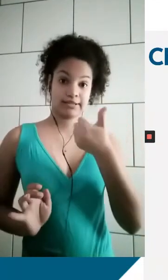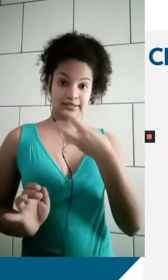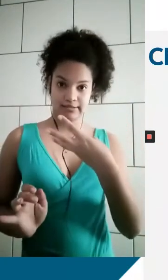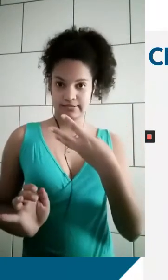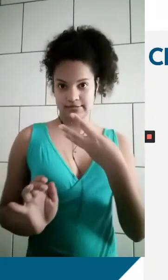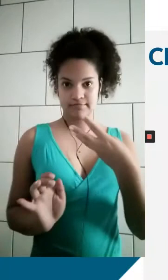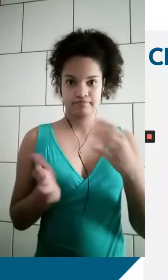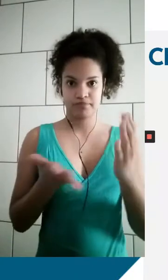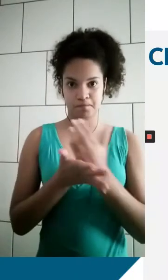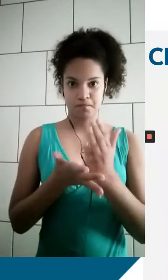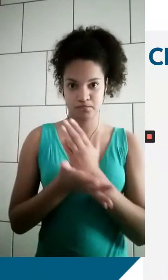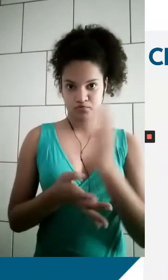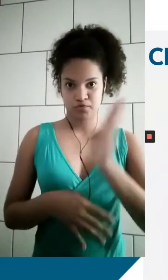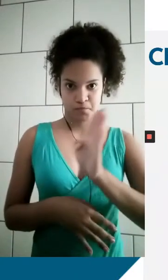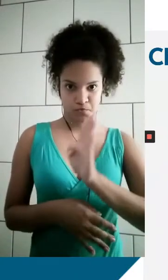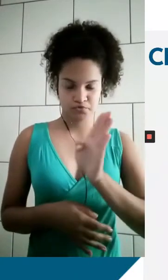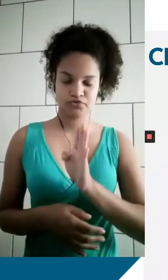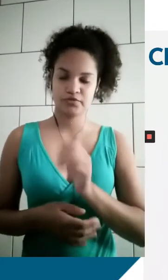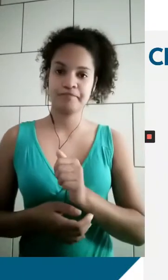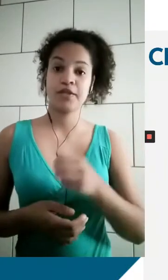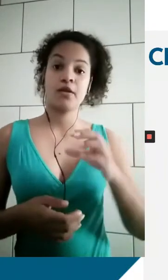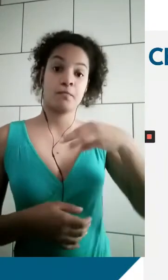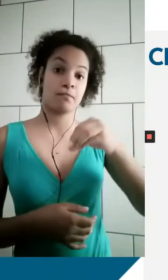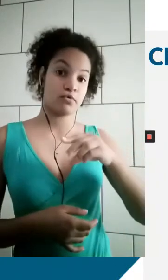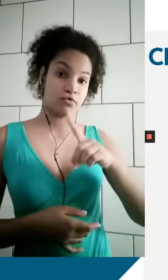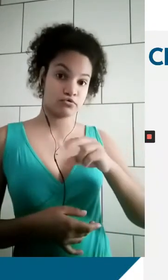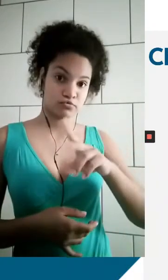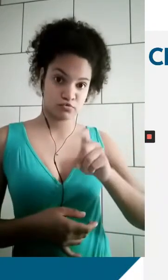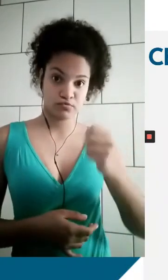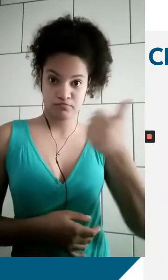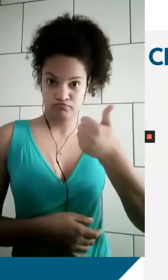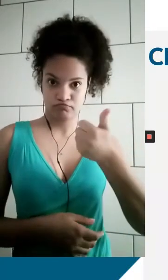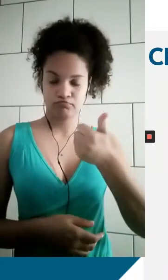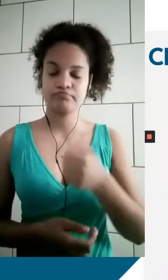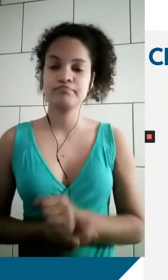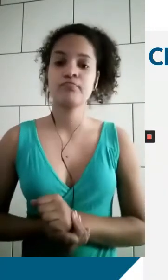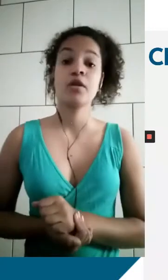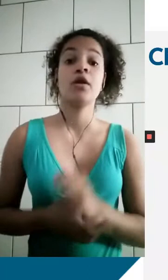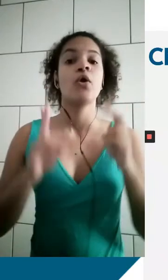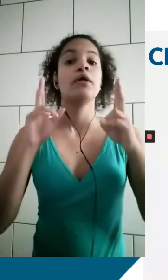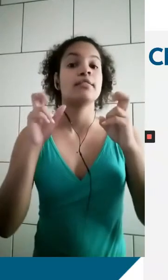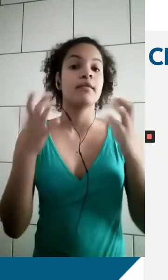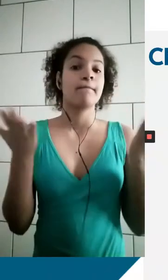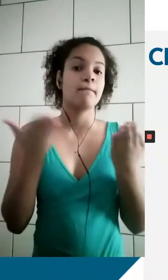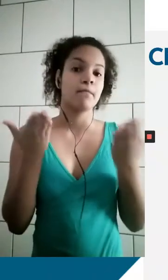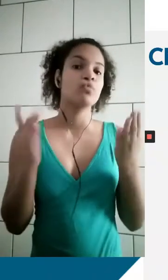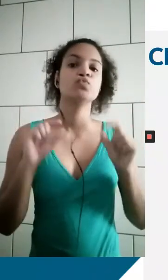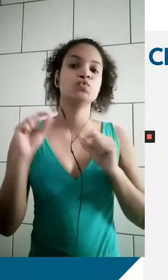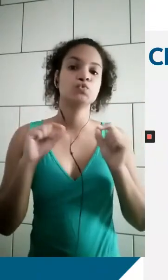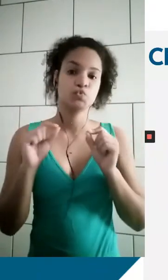capítulo 13 da nossa apostila, do nosso módulo 1 de Biologia. E o assunto que a gente